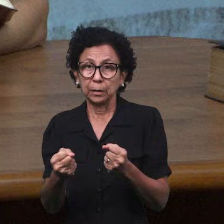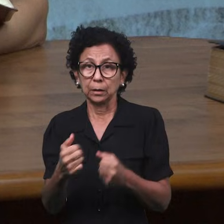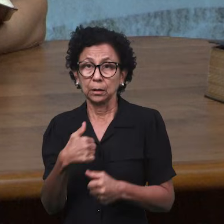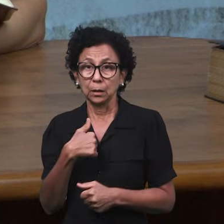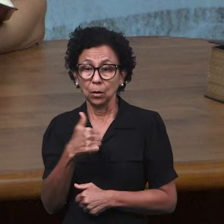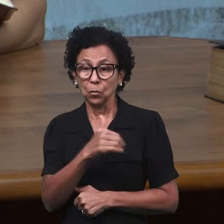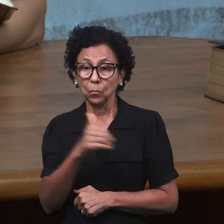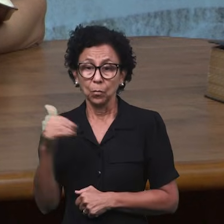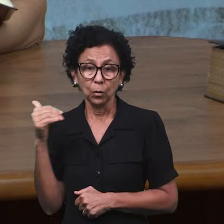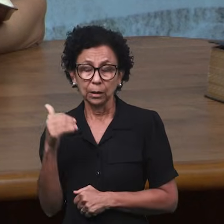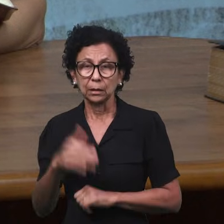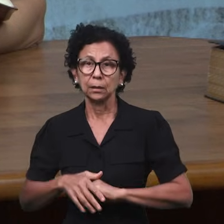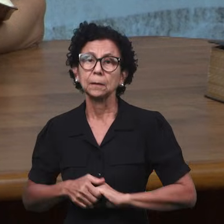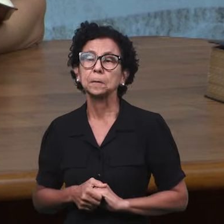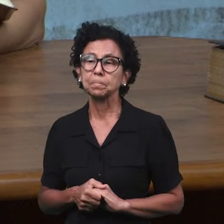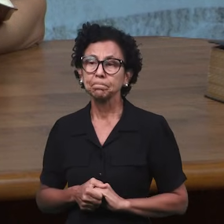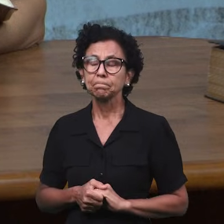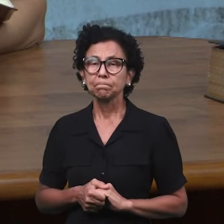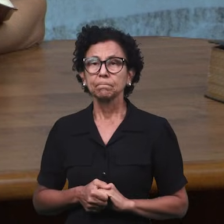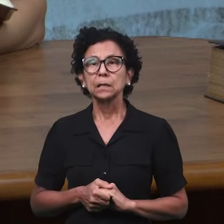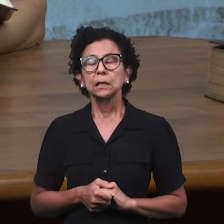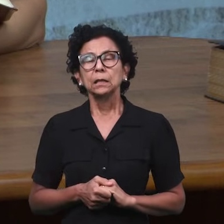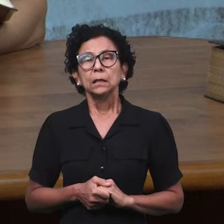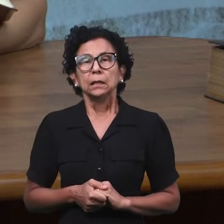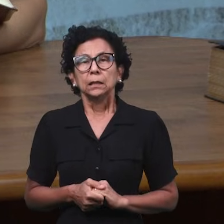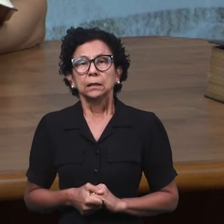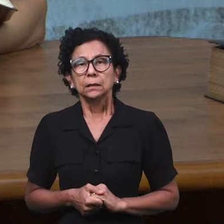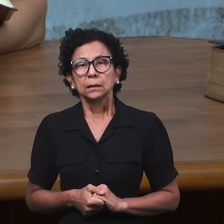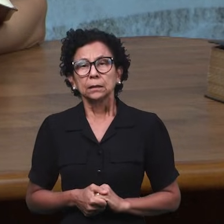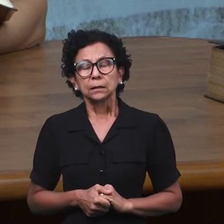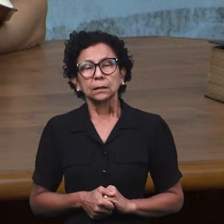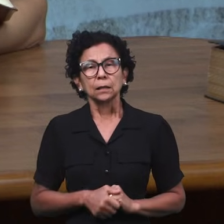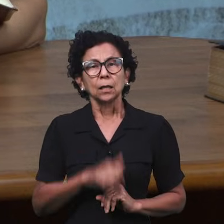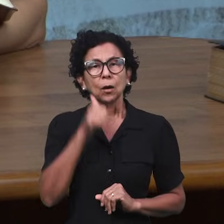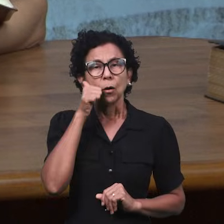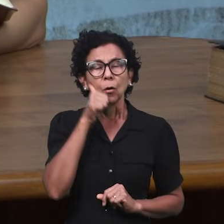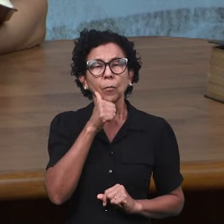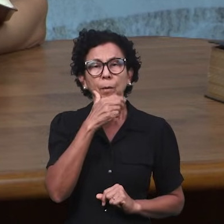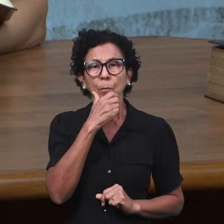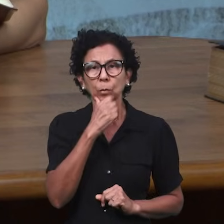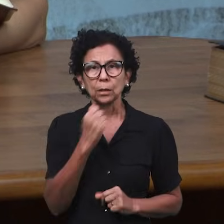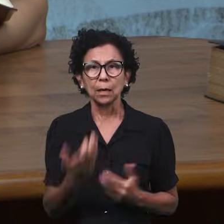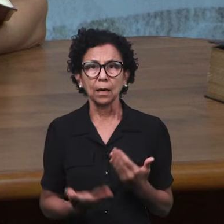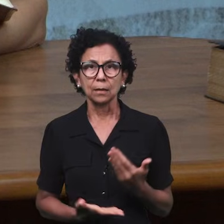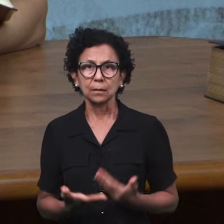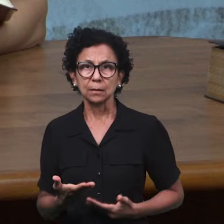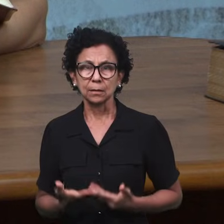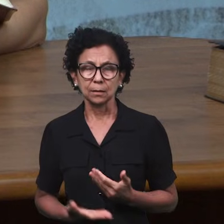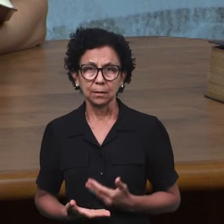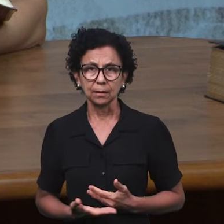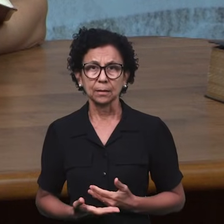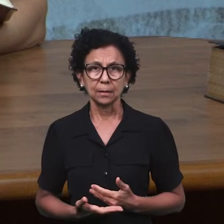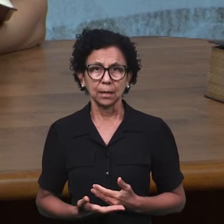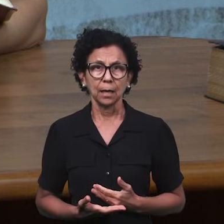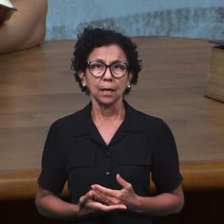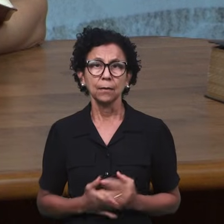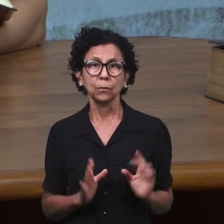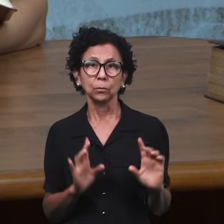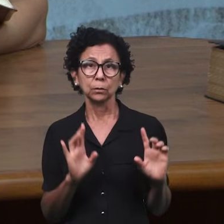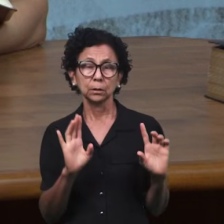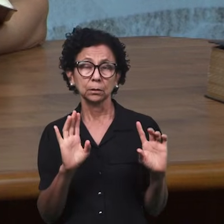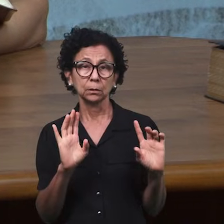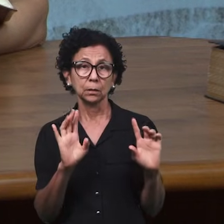Se desprezei o direito do meu servo ou da minha serva, quando eles contendiam